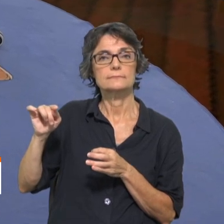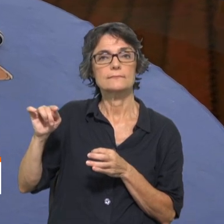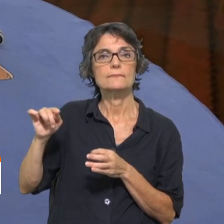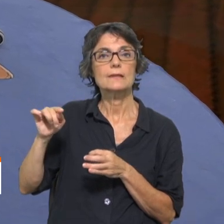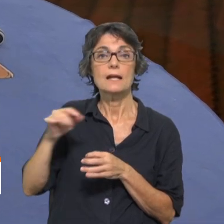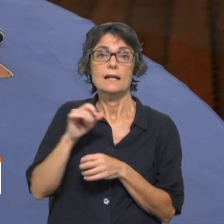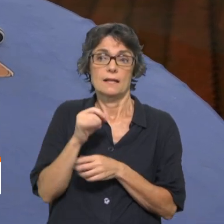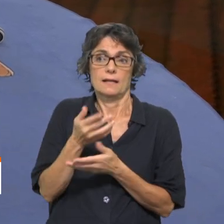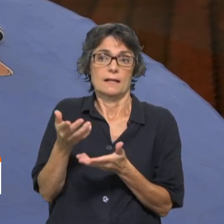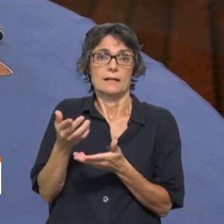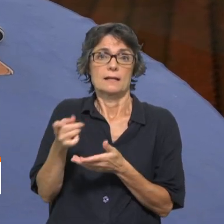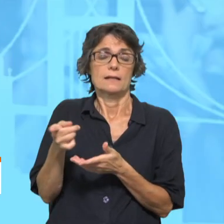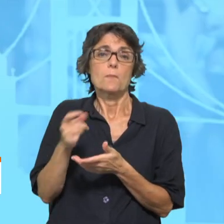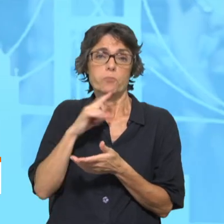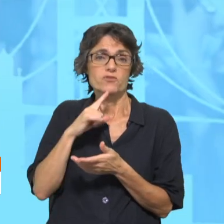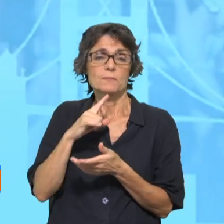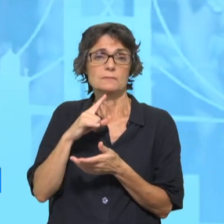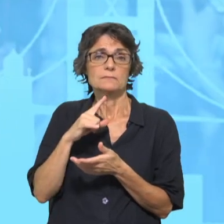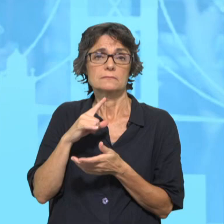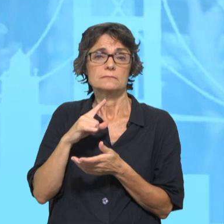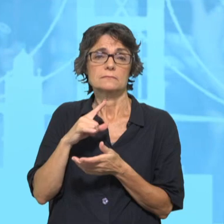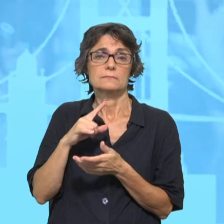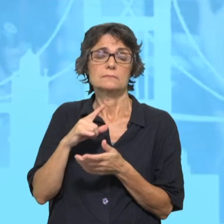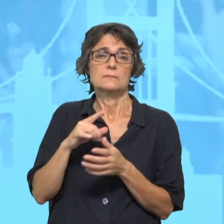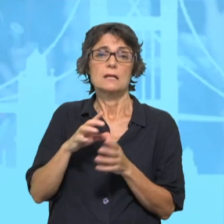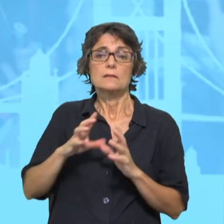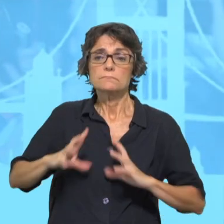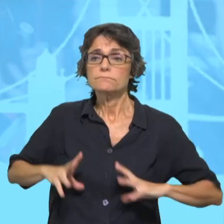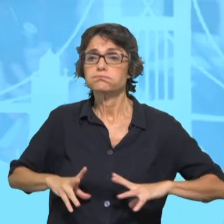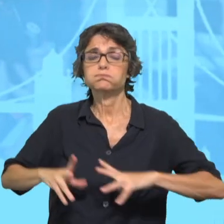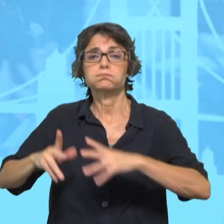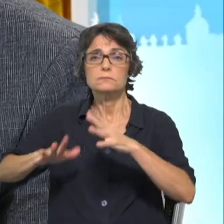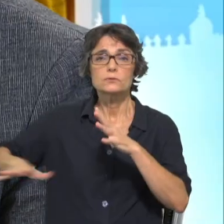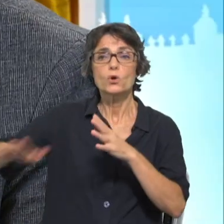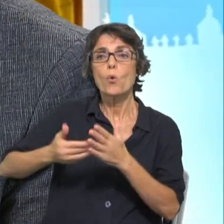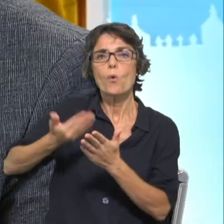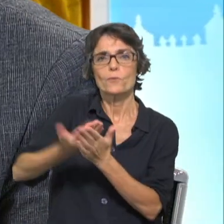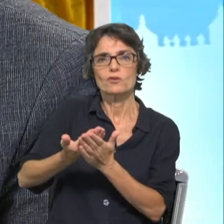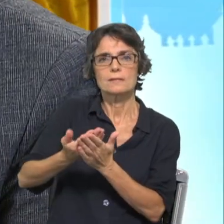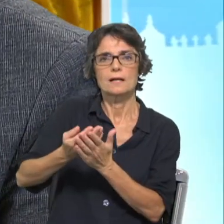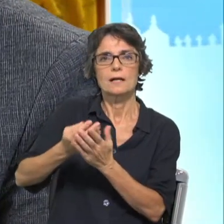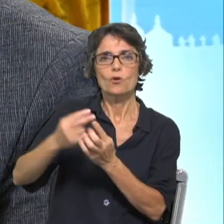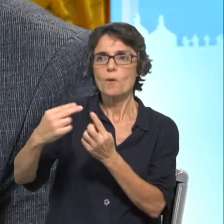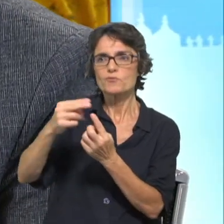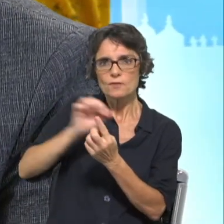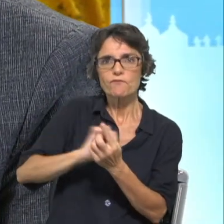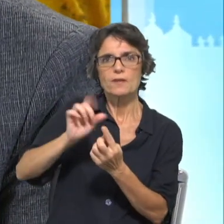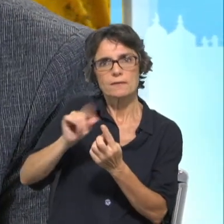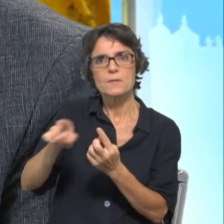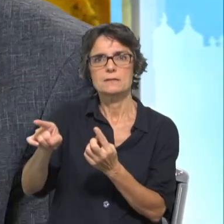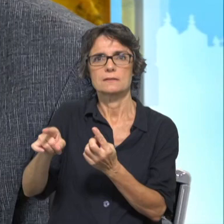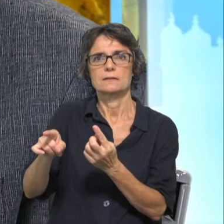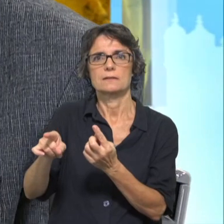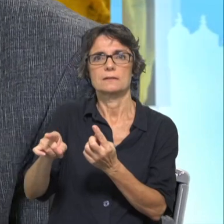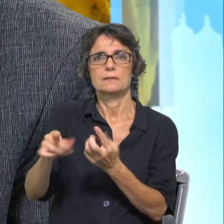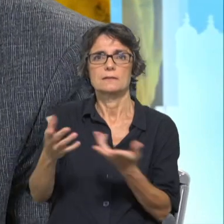proíbe, digamos assim, que haja uma evolução. Por exemplo, na região amazónica, como houve propostas após o Sínodo Especial de 2019,